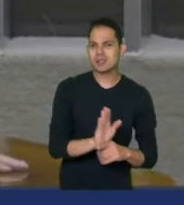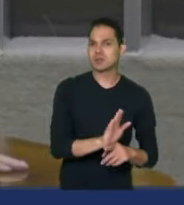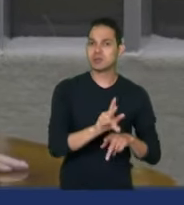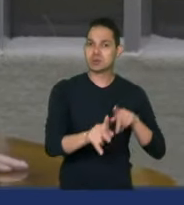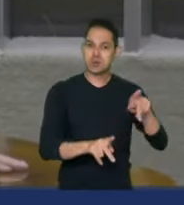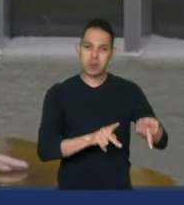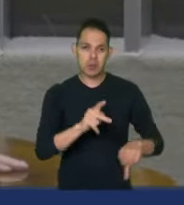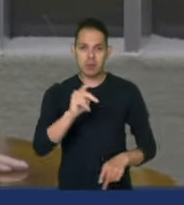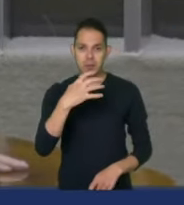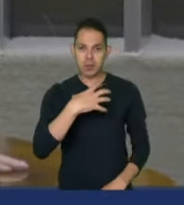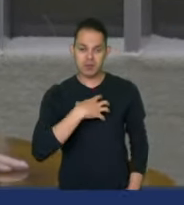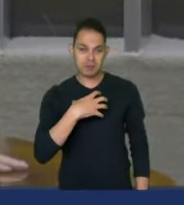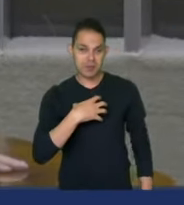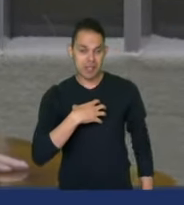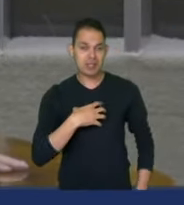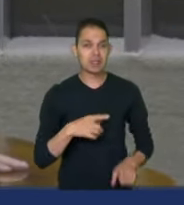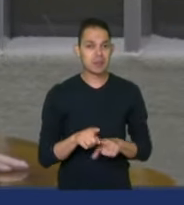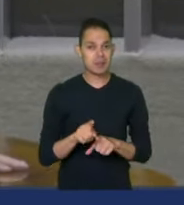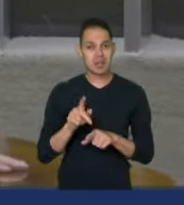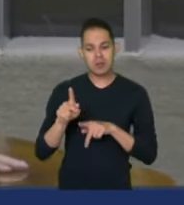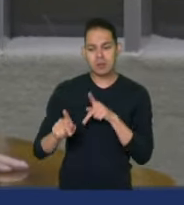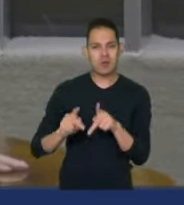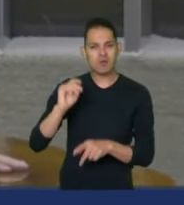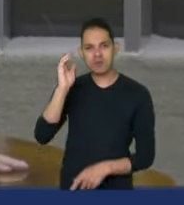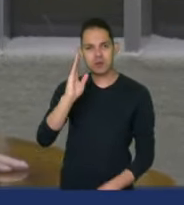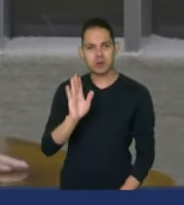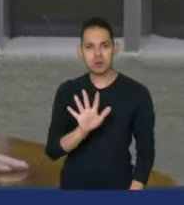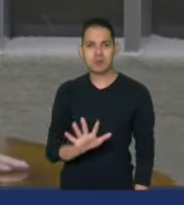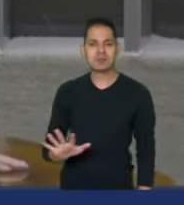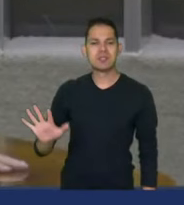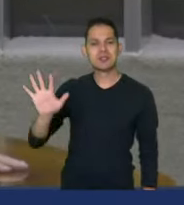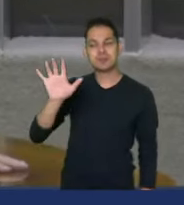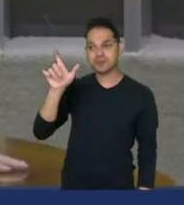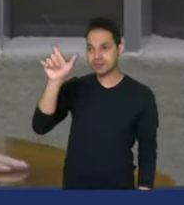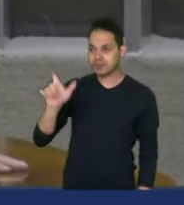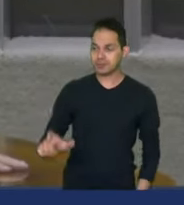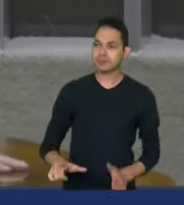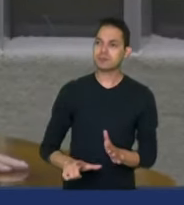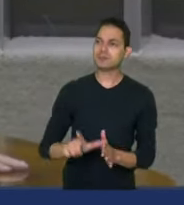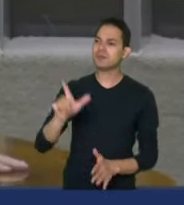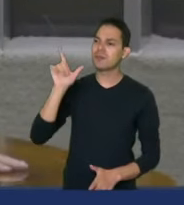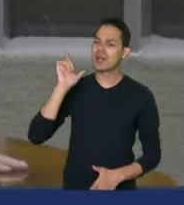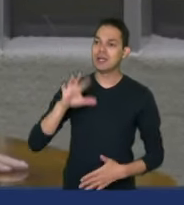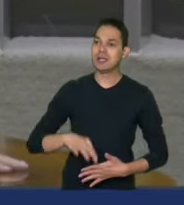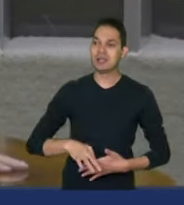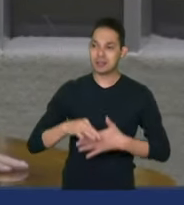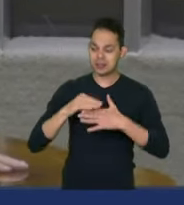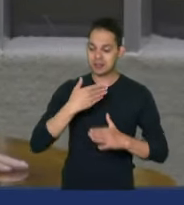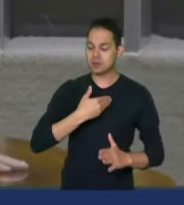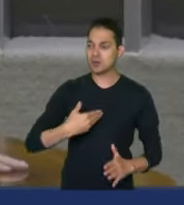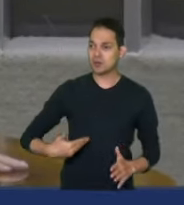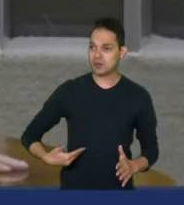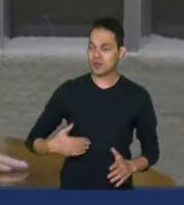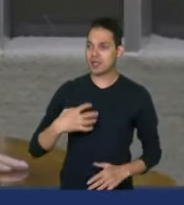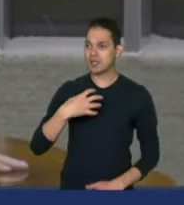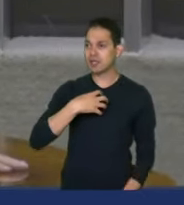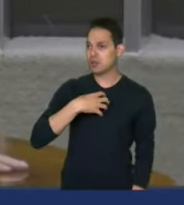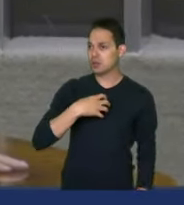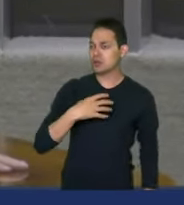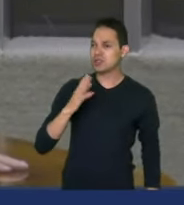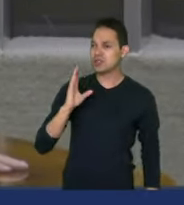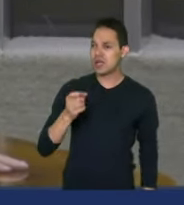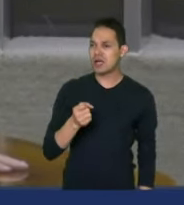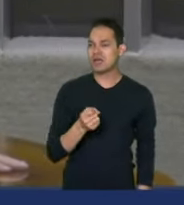Brasil. Vossa Excelência, que foi líder do governo do nosso Estado por